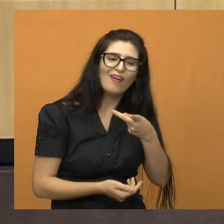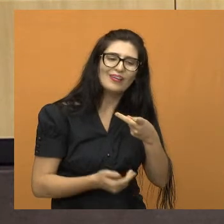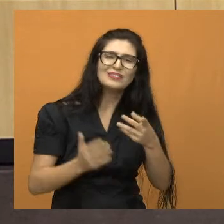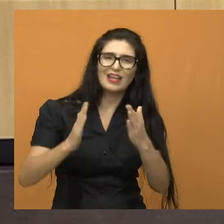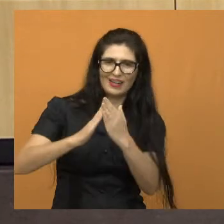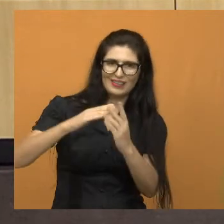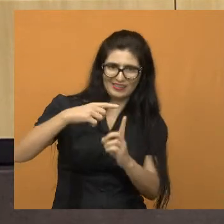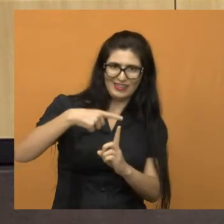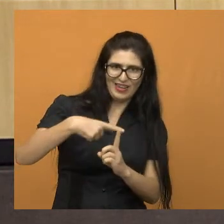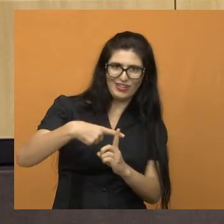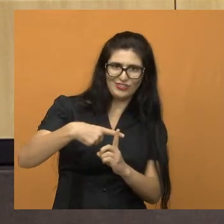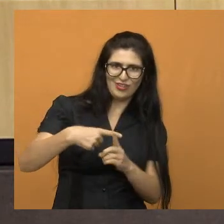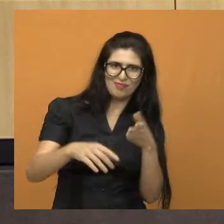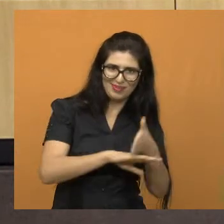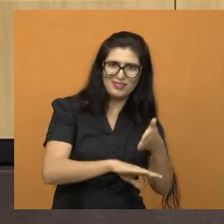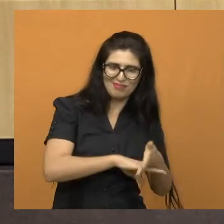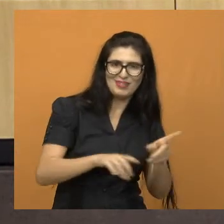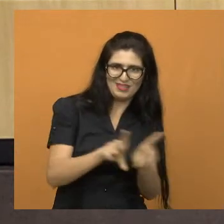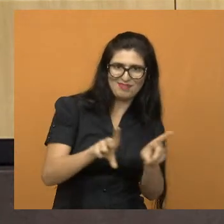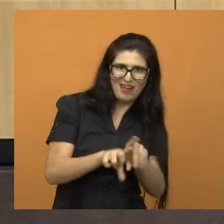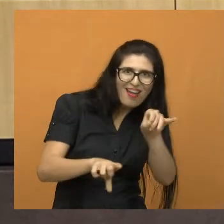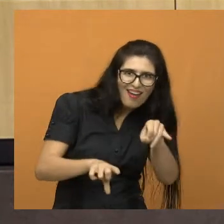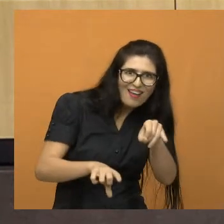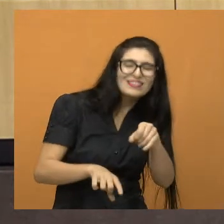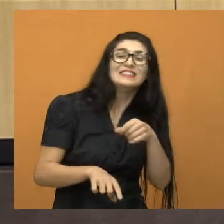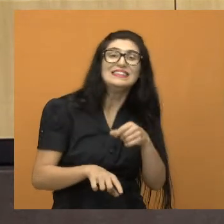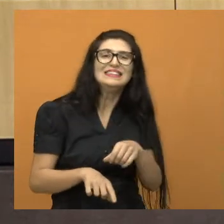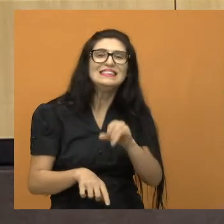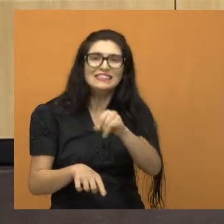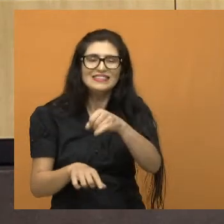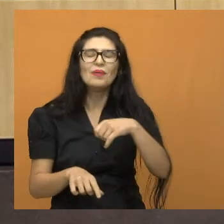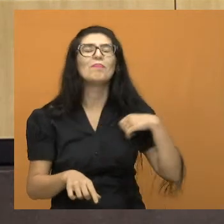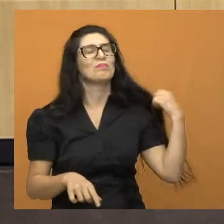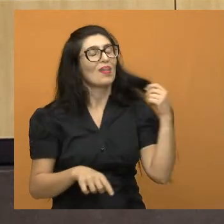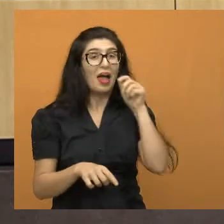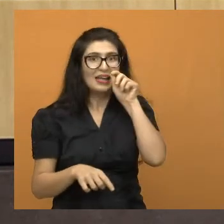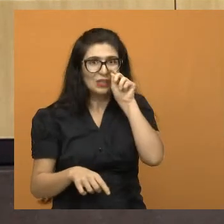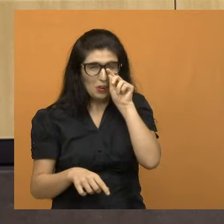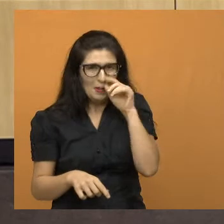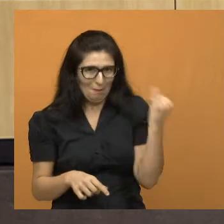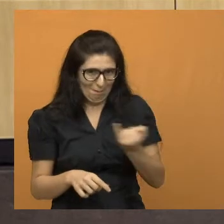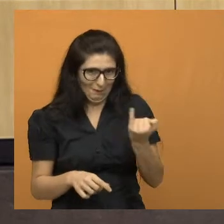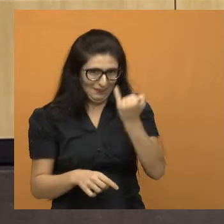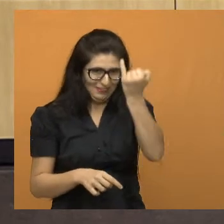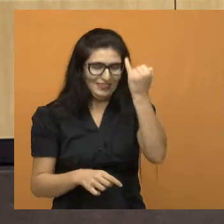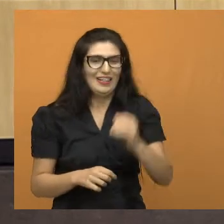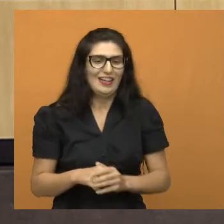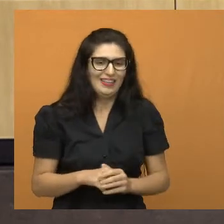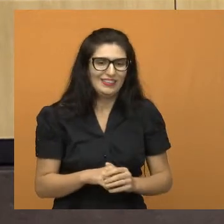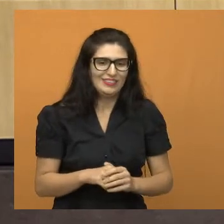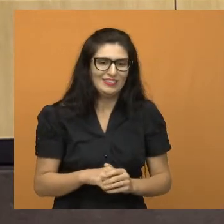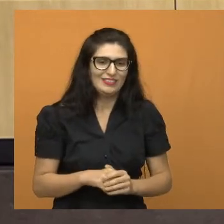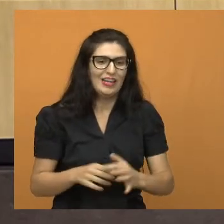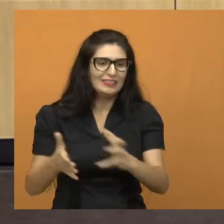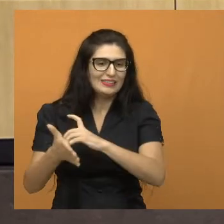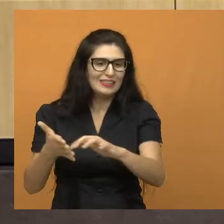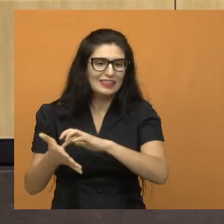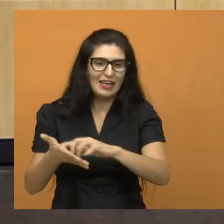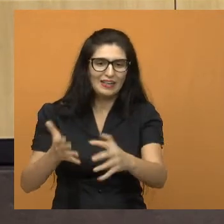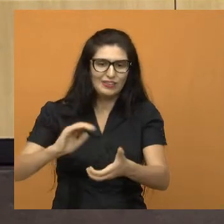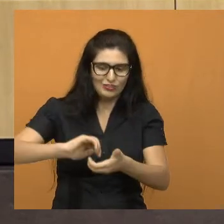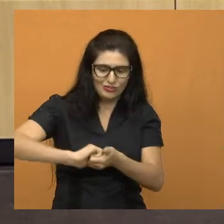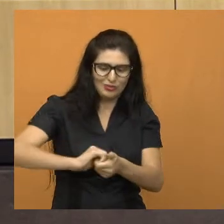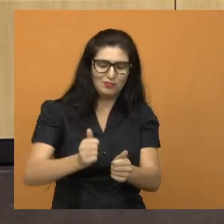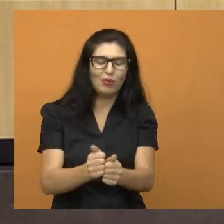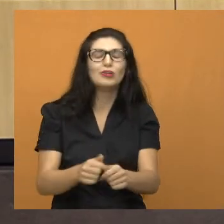que você participa também. É importante o seu olhar, e eu preciso dividir com vocês que tanto a Secretaria de Esportes